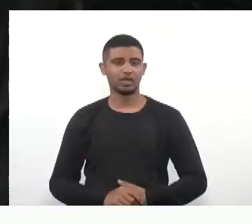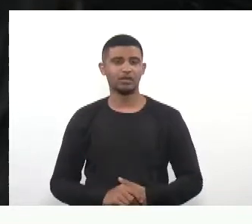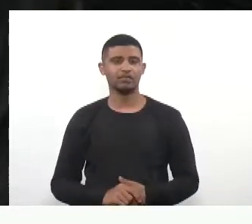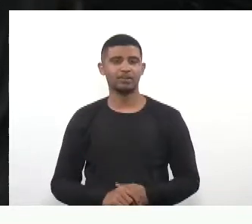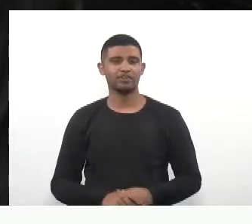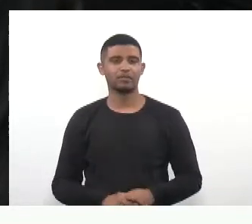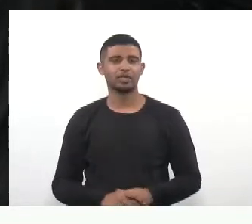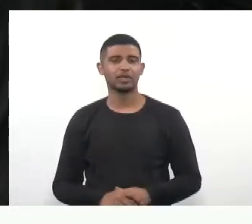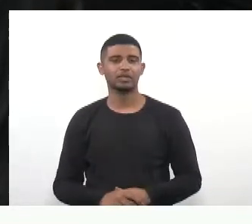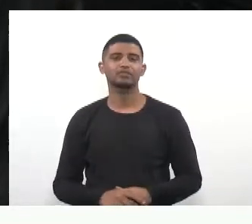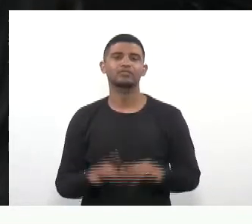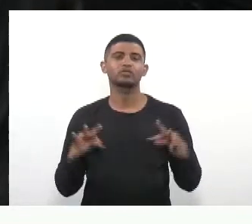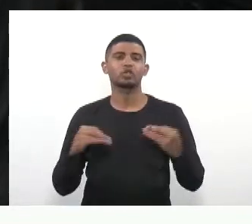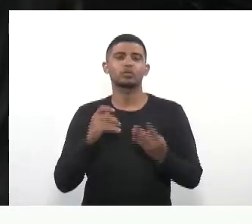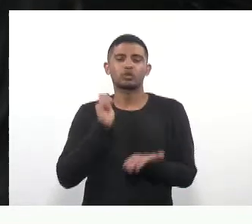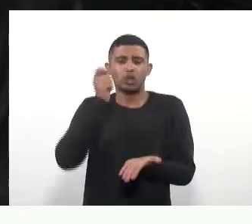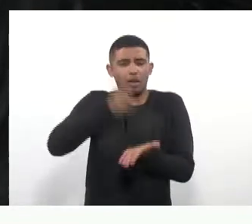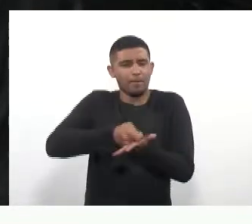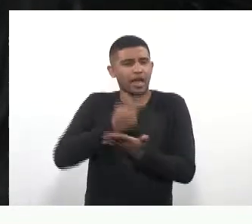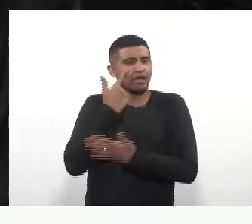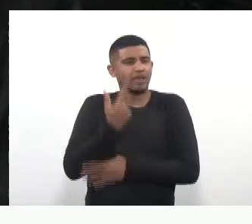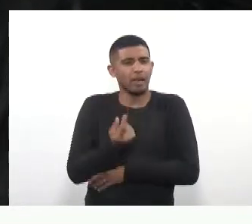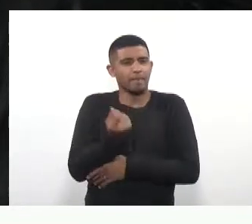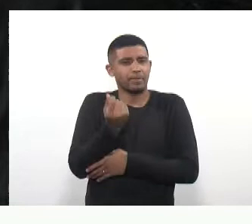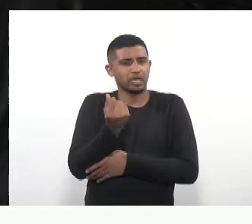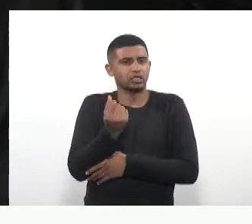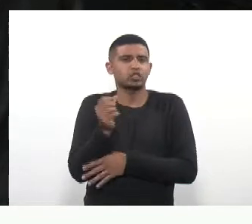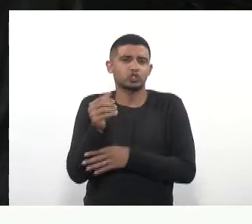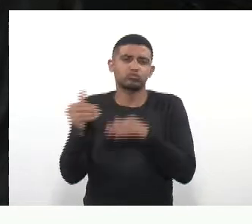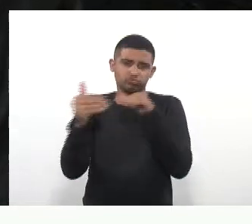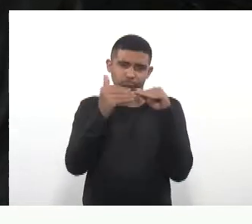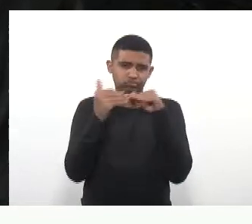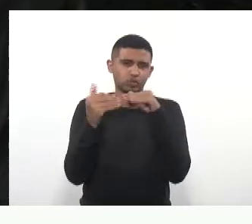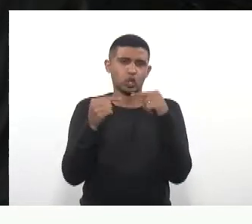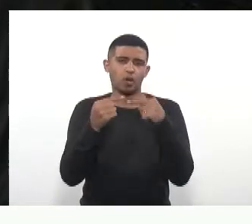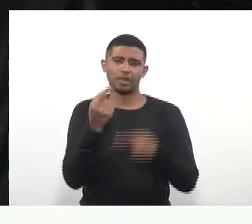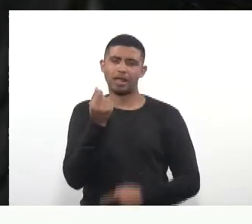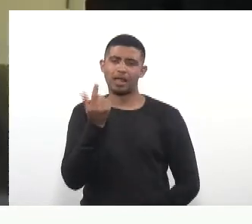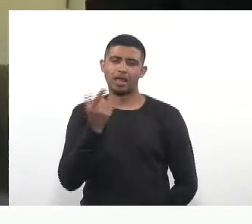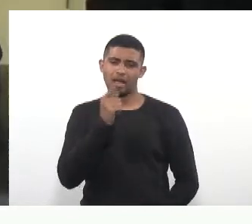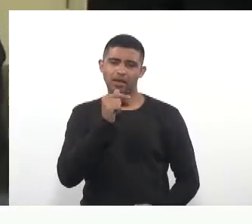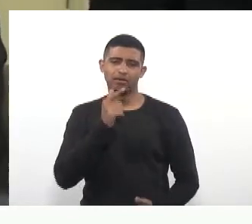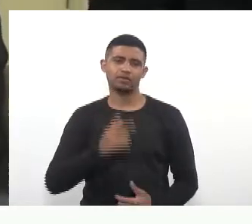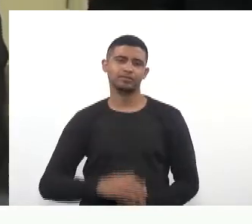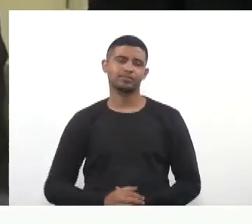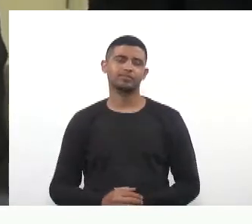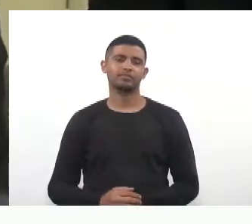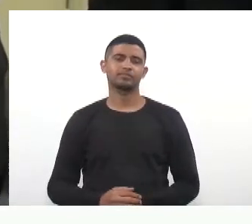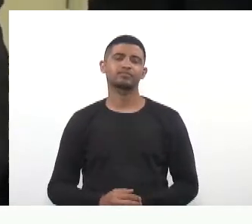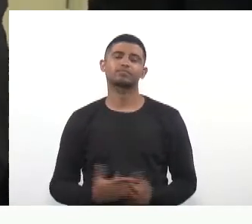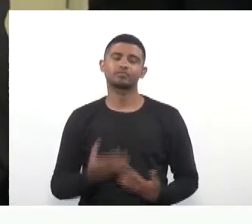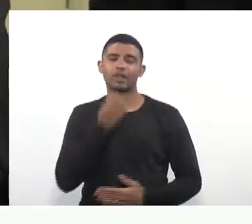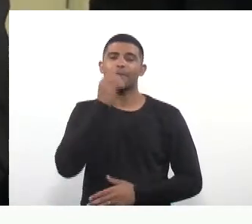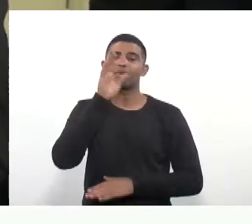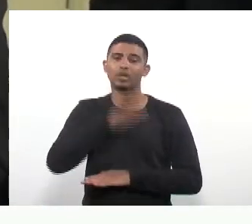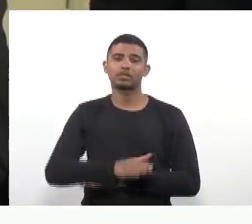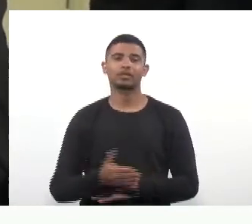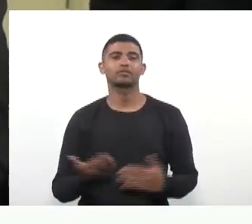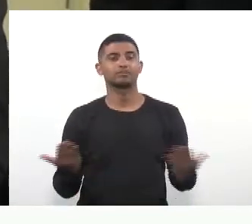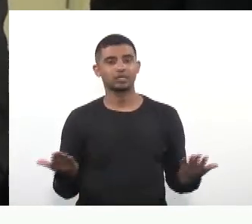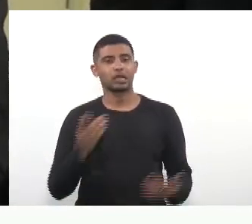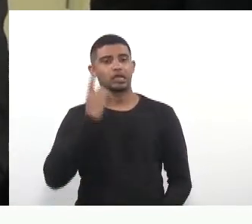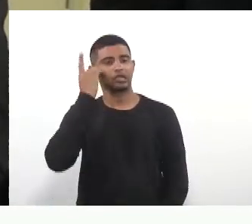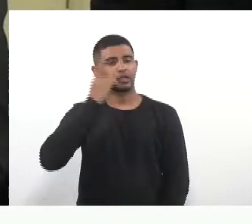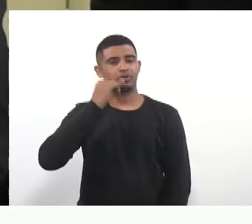paguem e todo mundo pague um preço mais módico com relação à tarifa de água. Boa tarde, então,